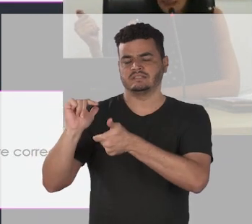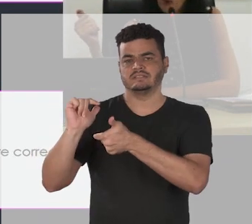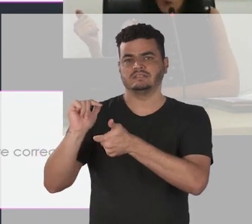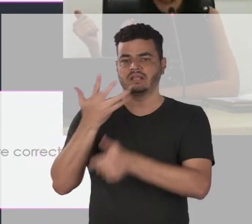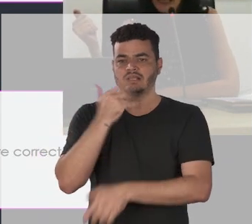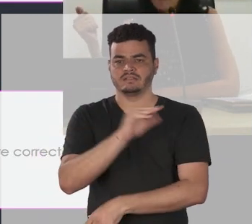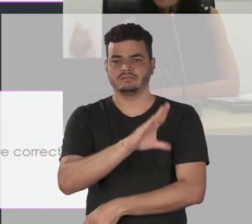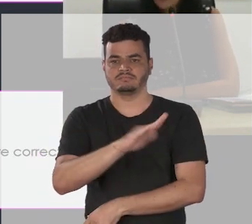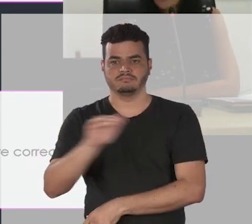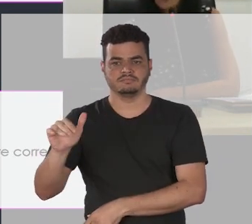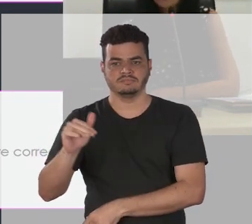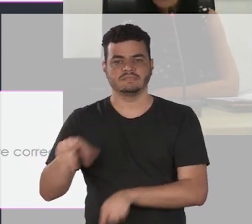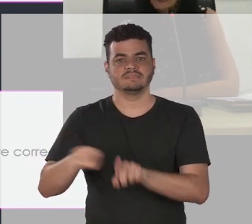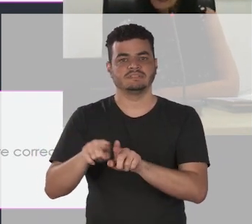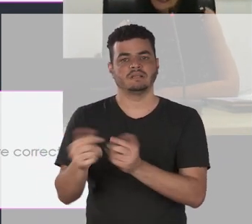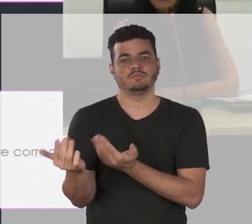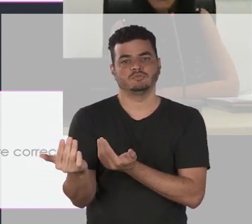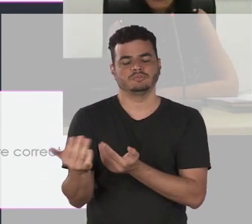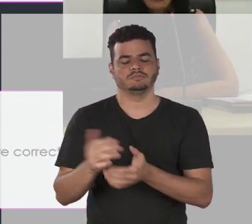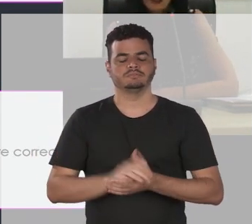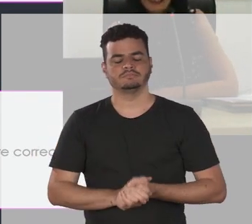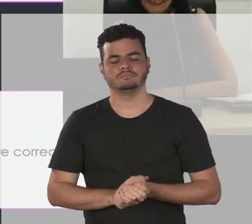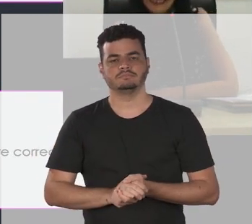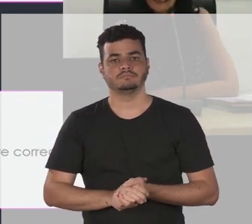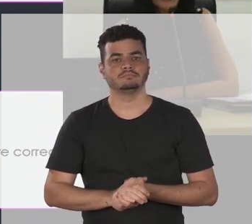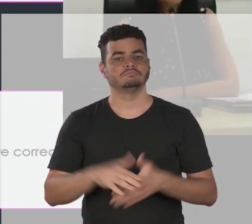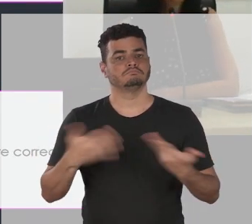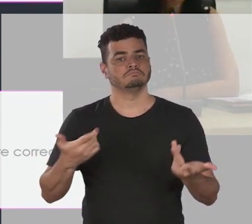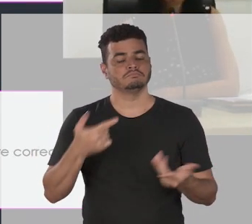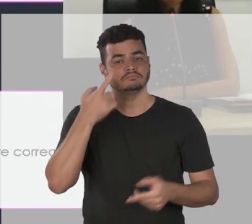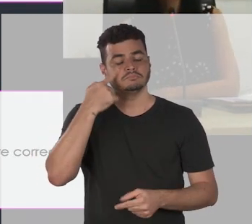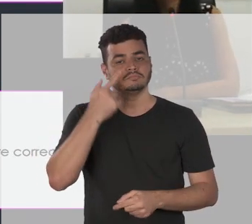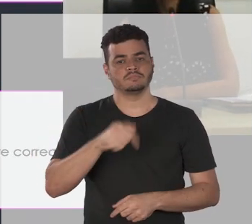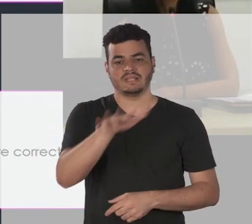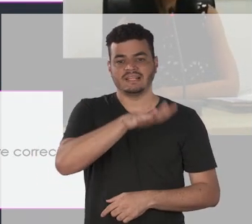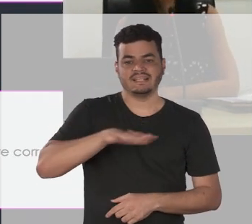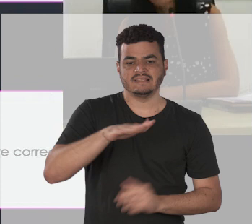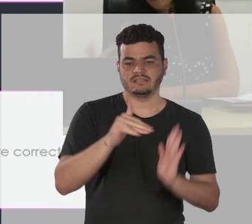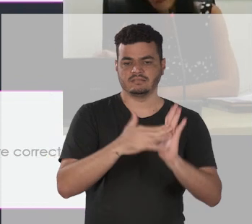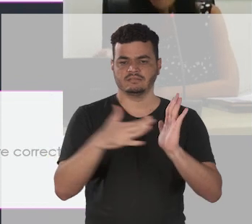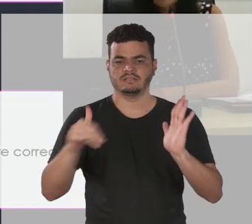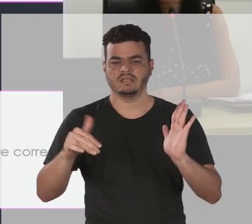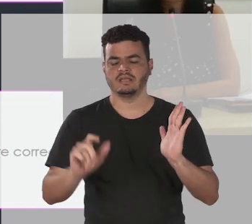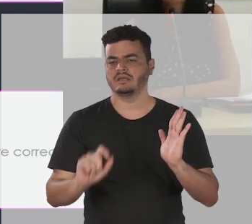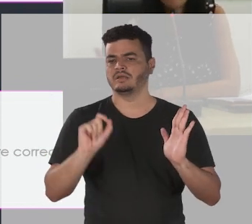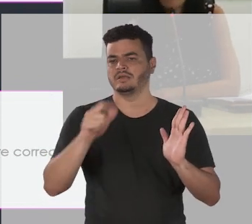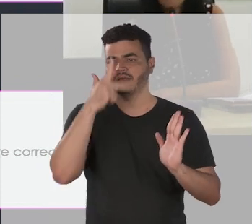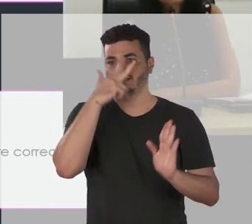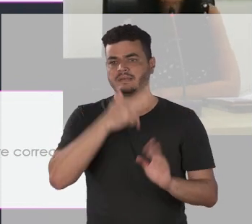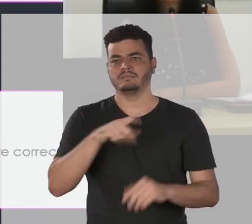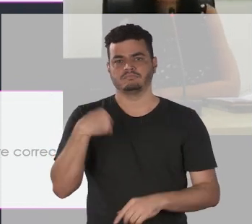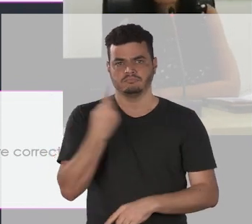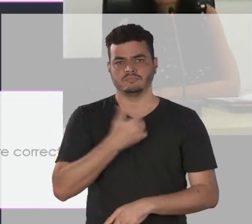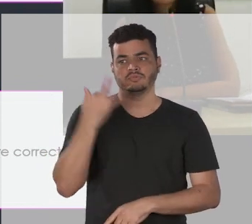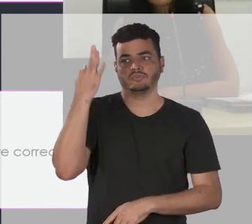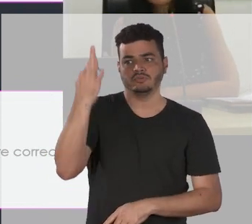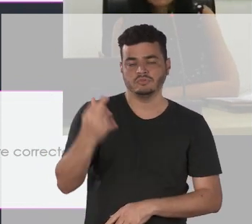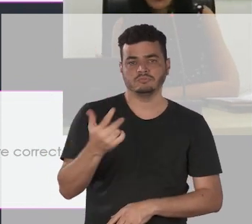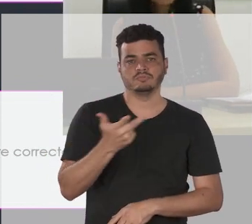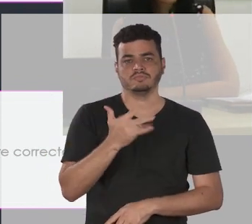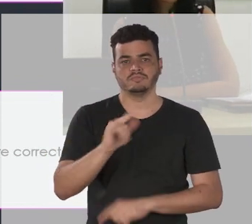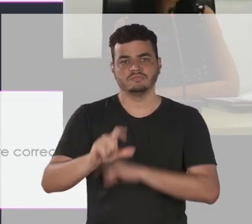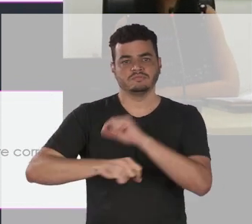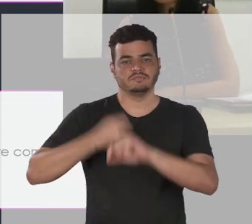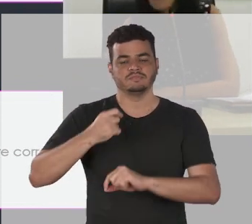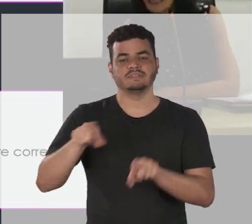que tem passado tradicionalmente a literatura infantil e juvenil. Logo, a dimensão estética, essa questão que é um pouquinho também